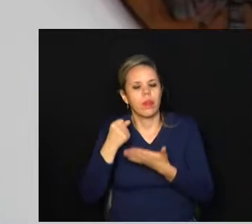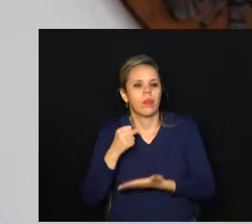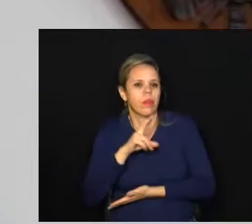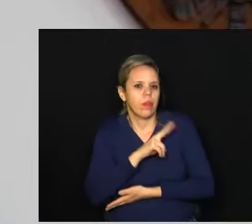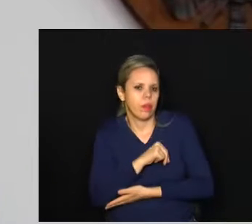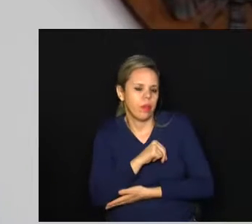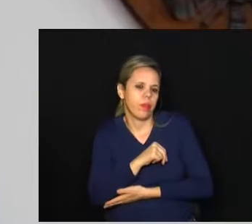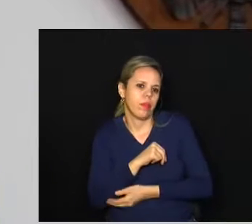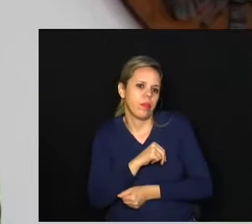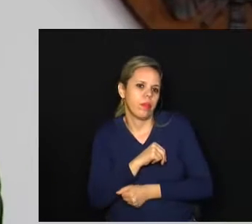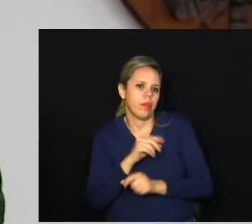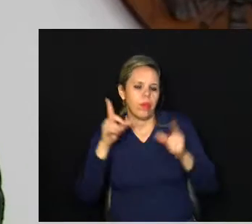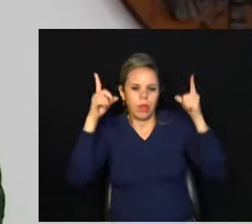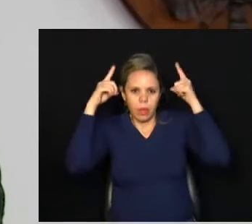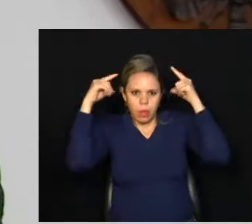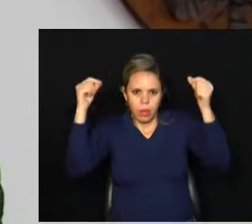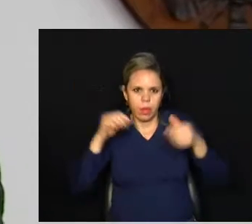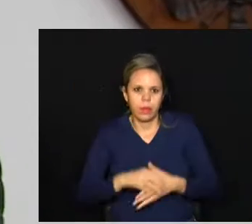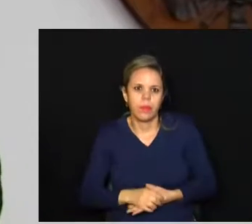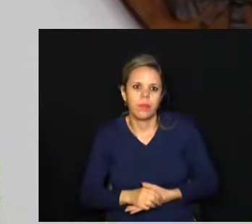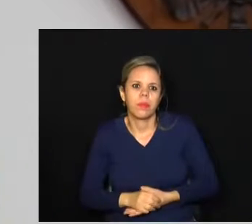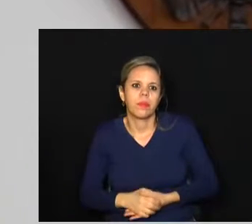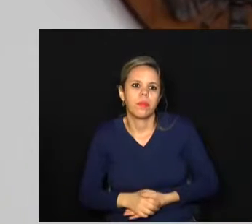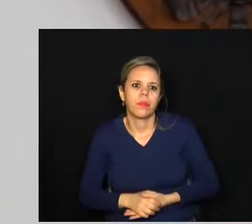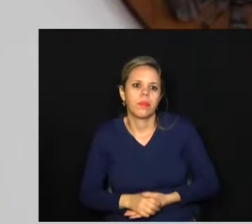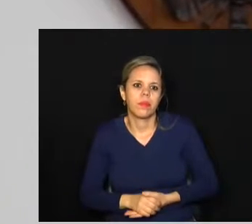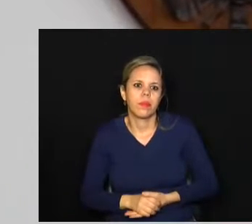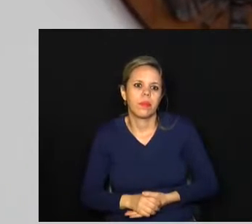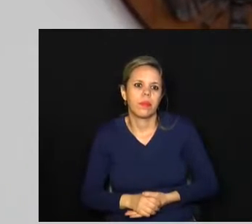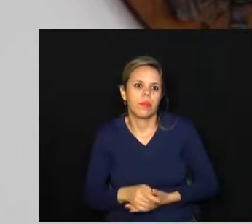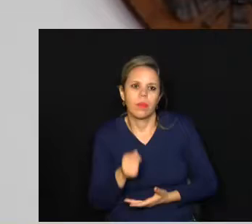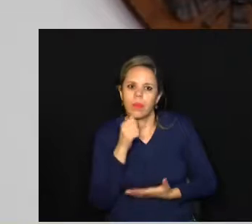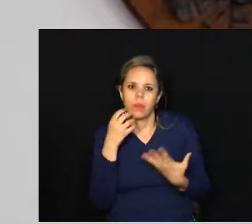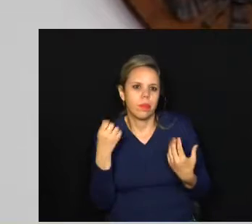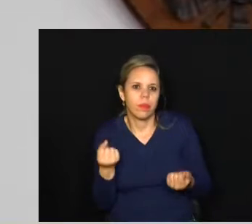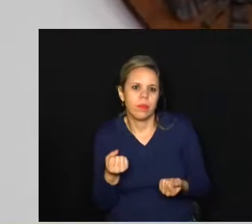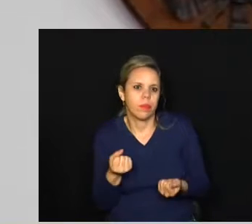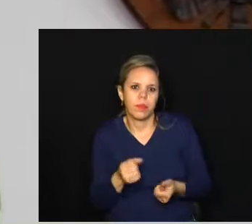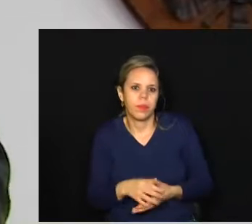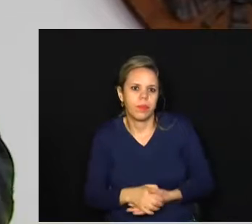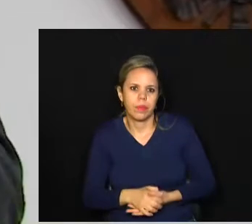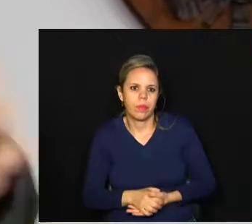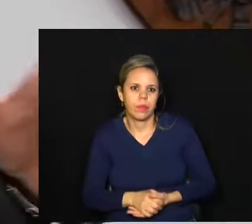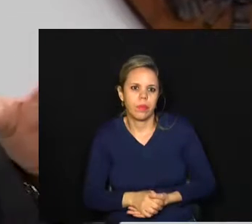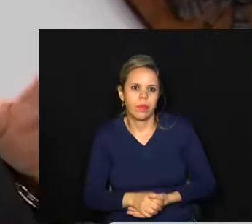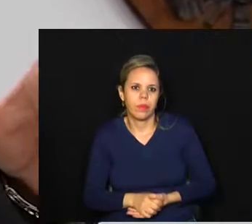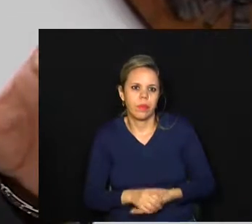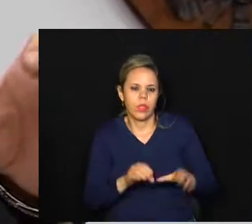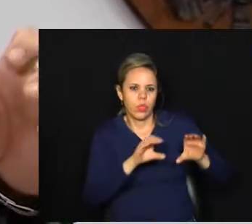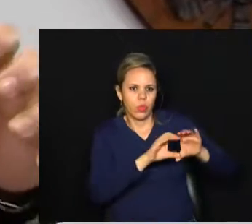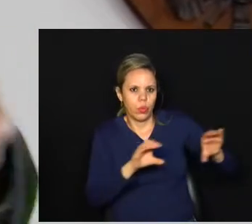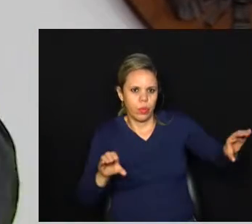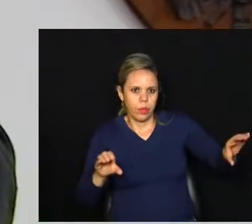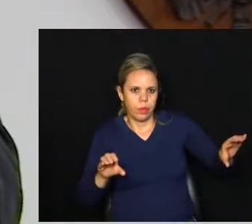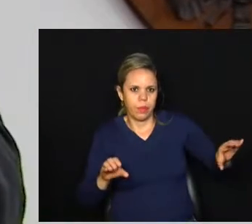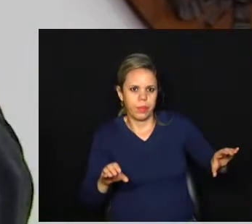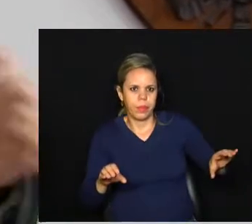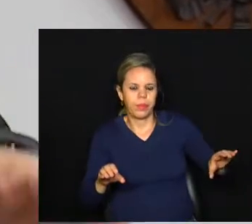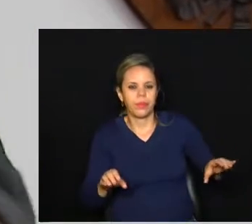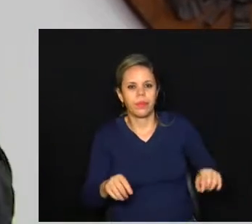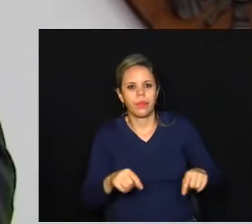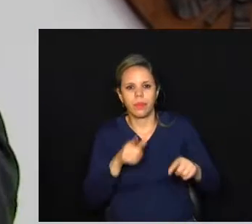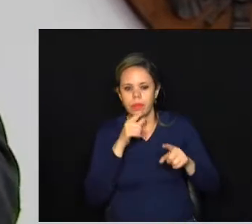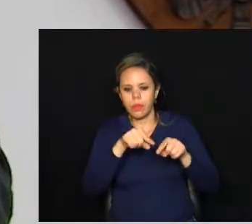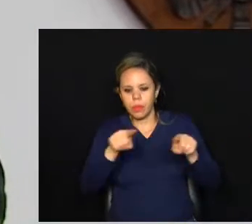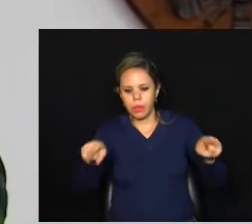Coelho e Olambra, porque eles não vão ser contemplados com adutoras dessa bacia que